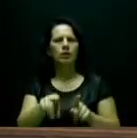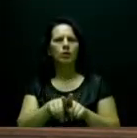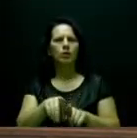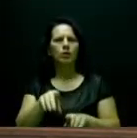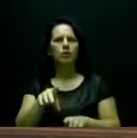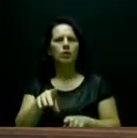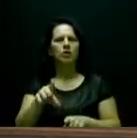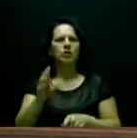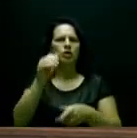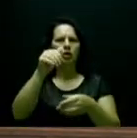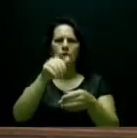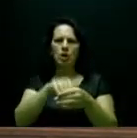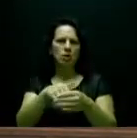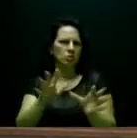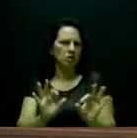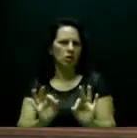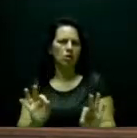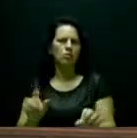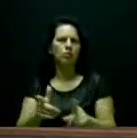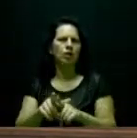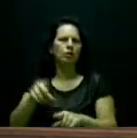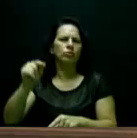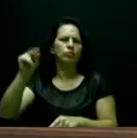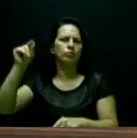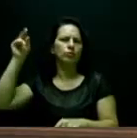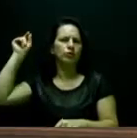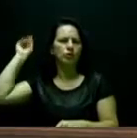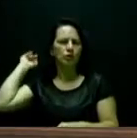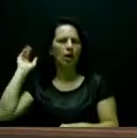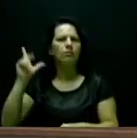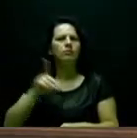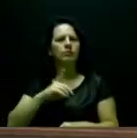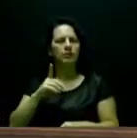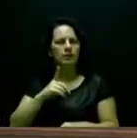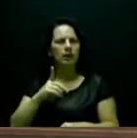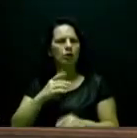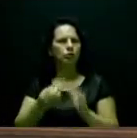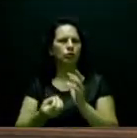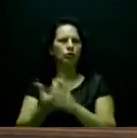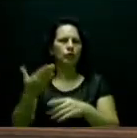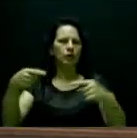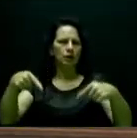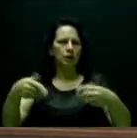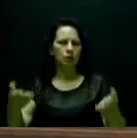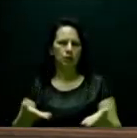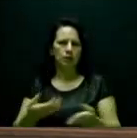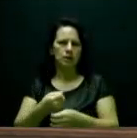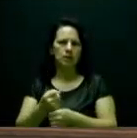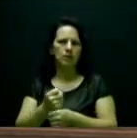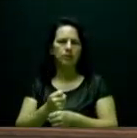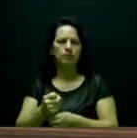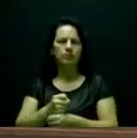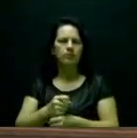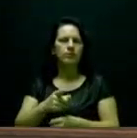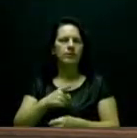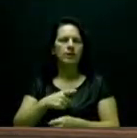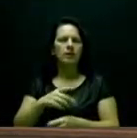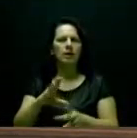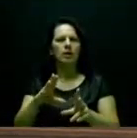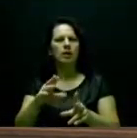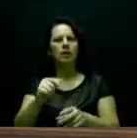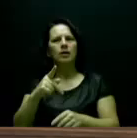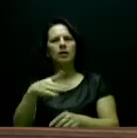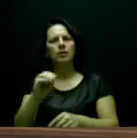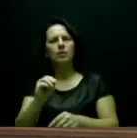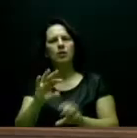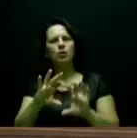legislação eleitoral, na medida em que se prende o benefício já em vigor e não criado nesta oportunidade. Assim, nos aspectos que cabem a